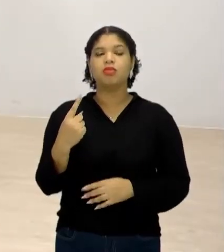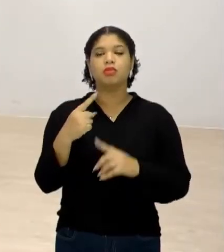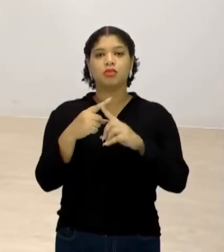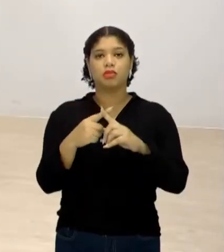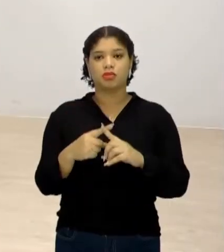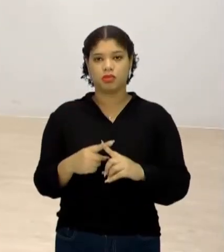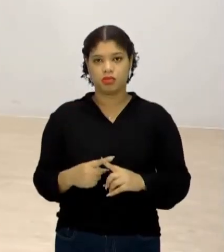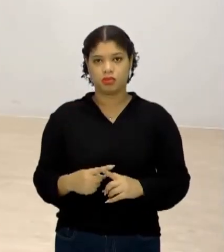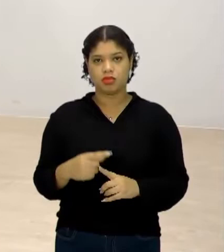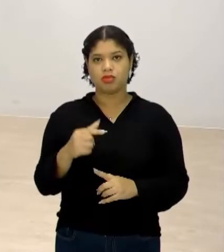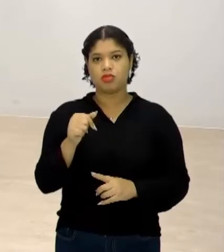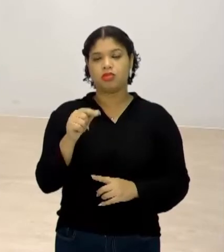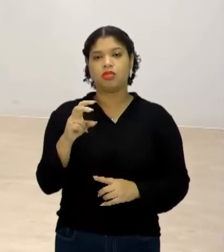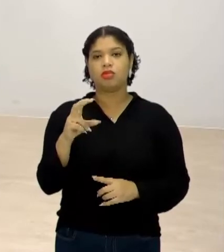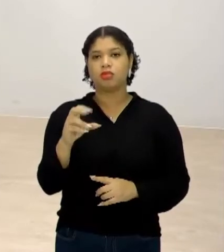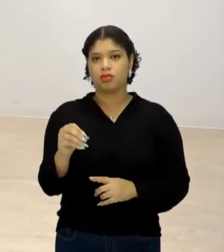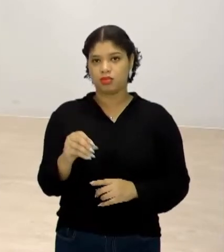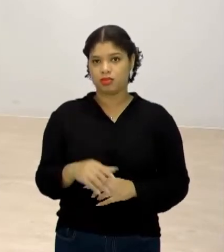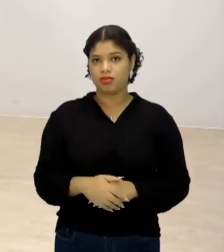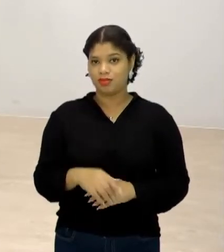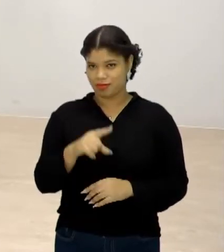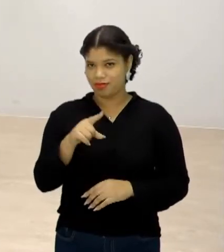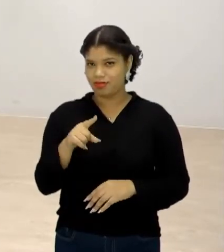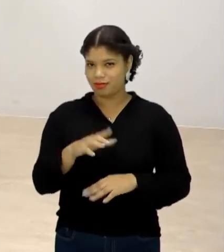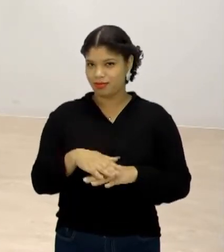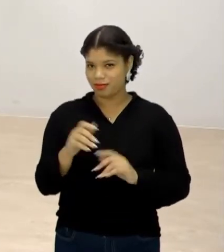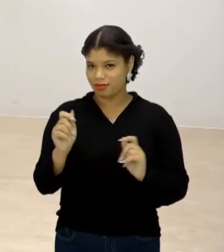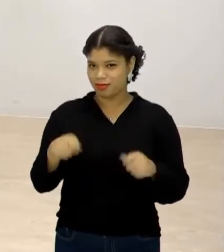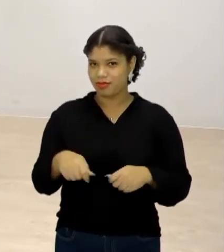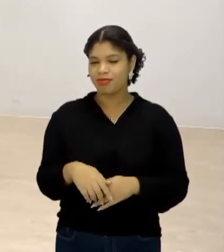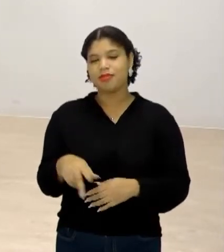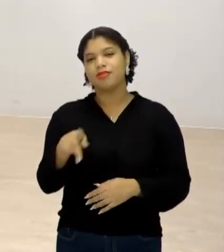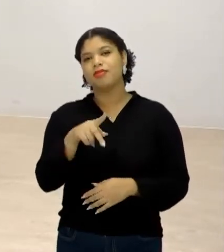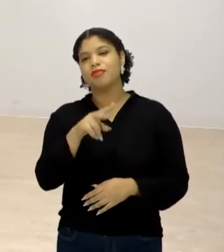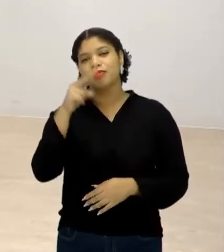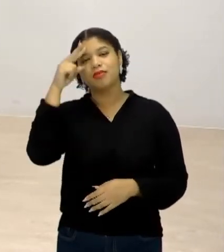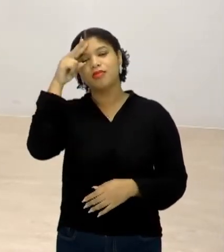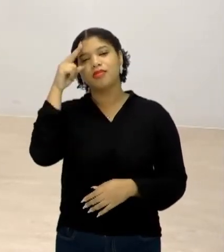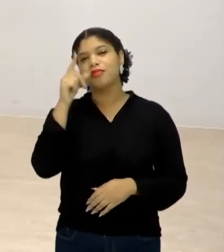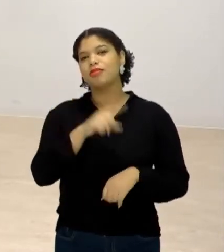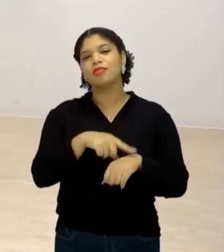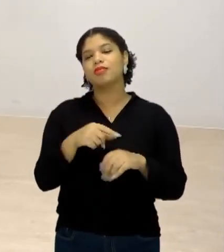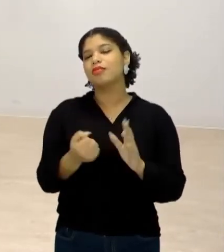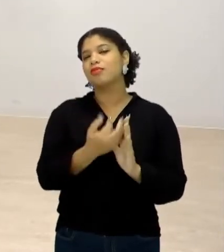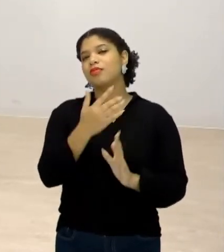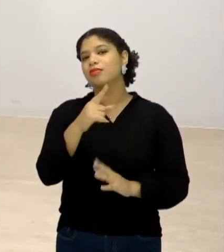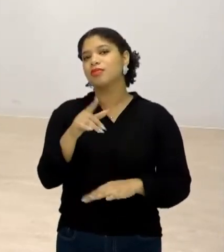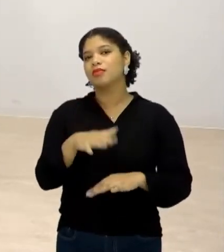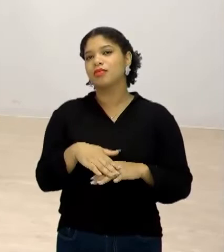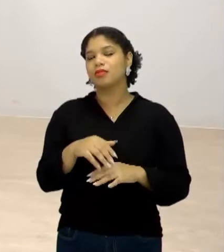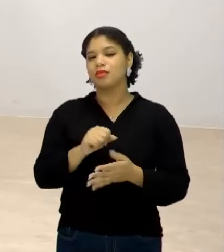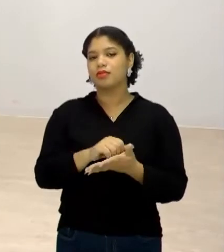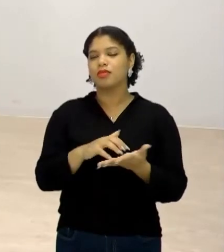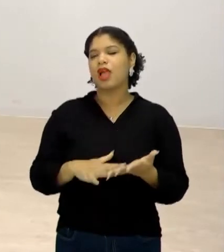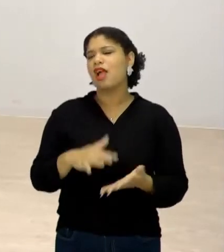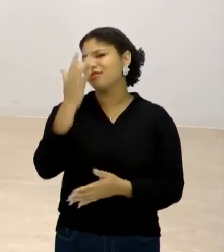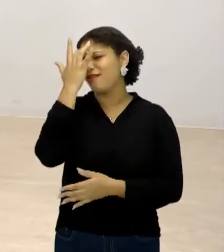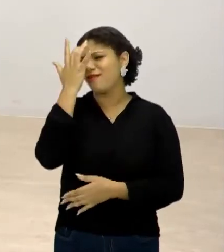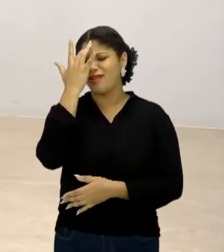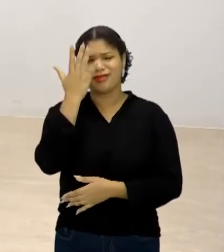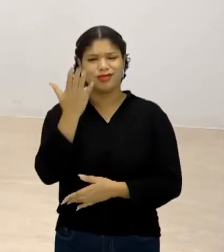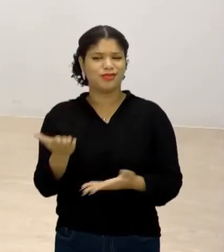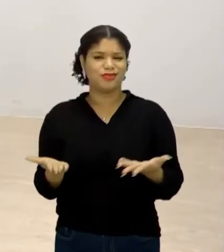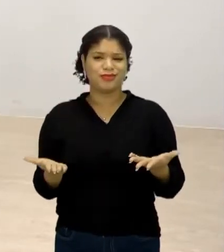pelo 750. E aí, preparados? Professora Viviane, quanto tempo para fazer essa atividade? Essa tá mamão com açúcar, né? Tá